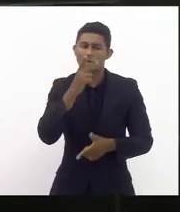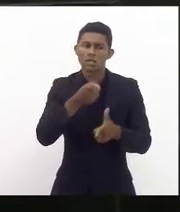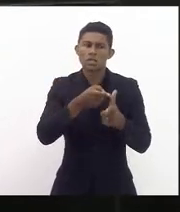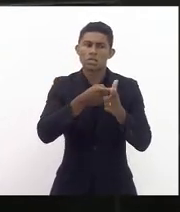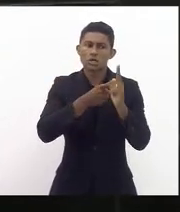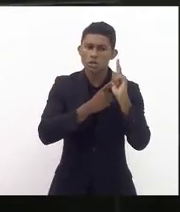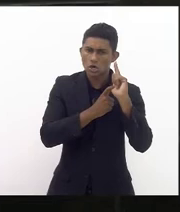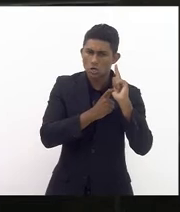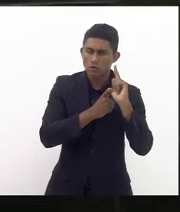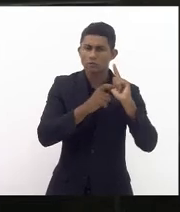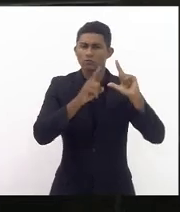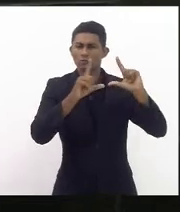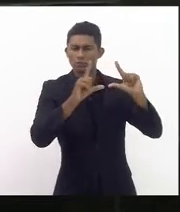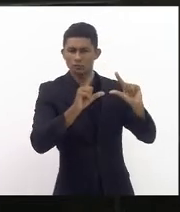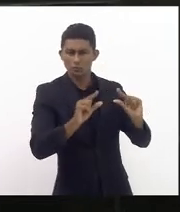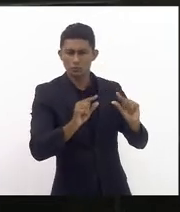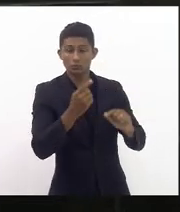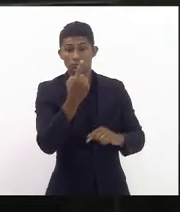que passou de